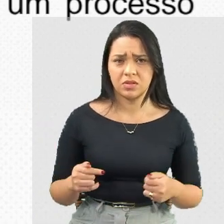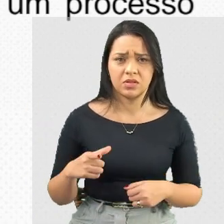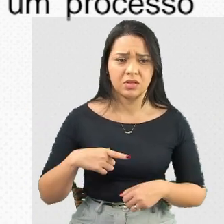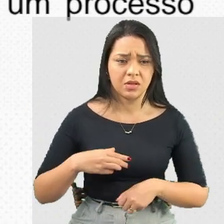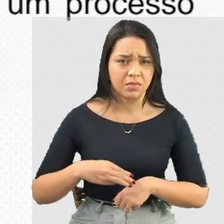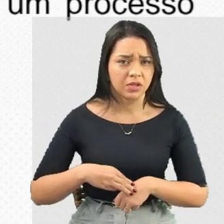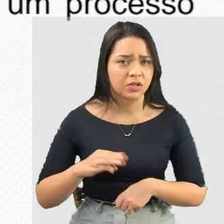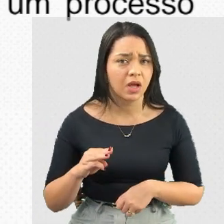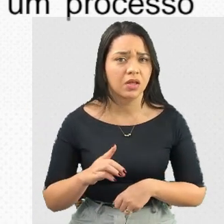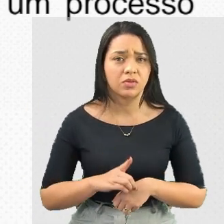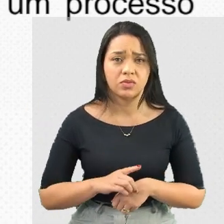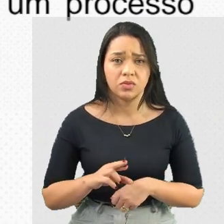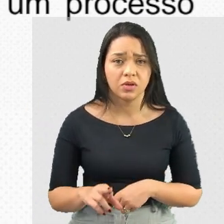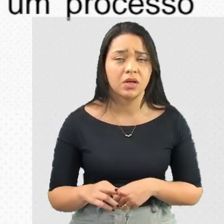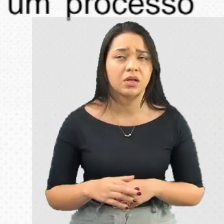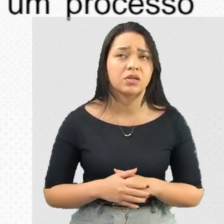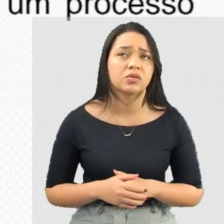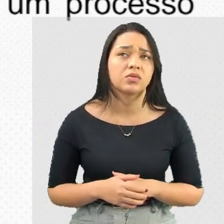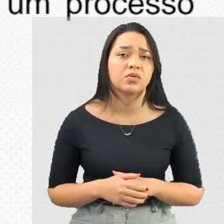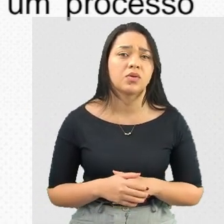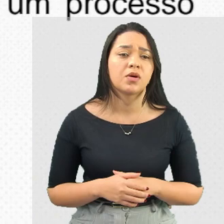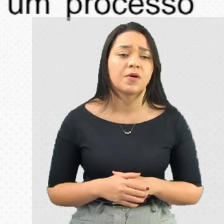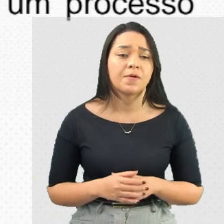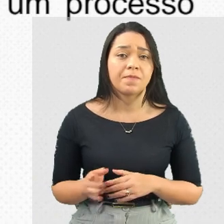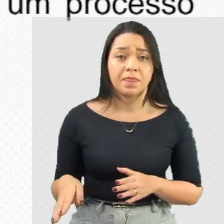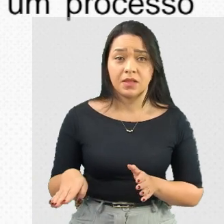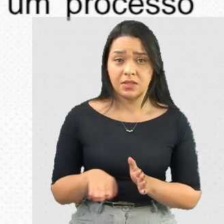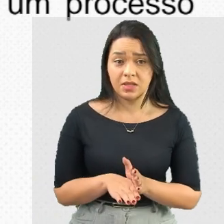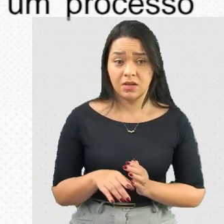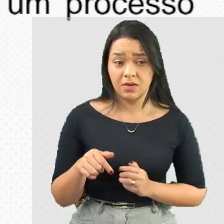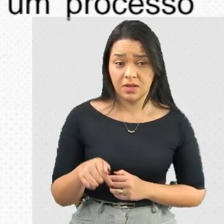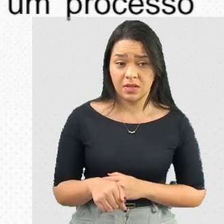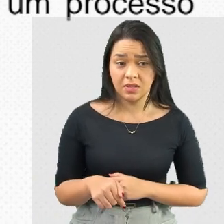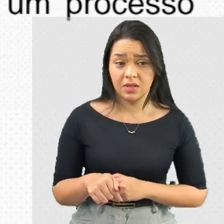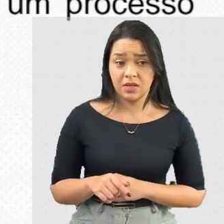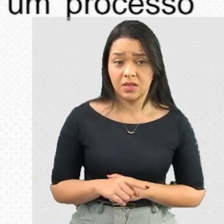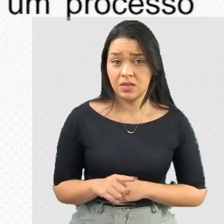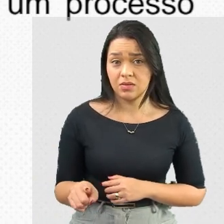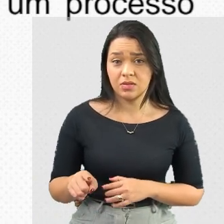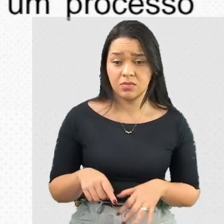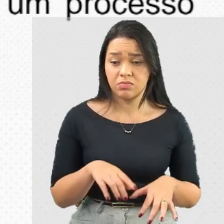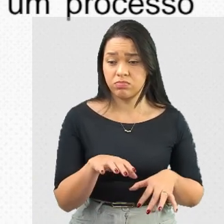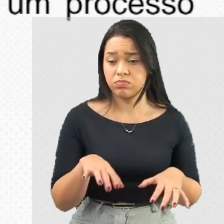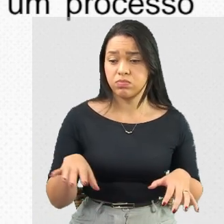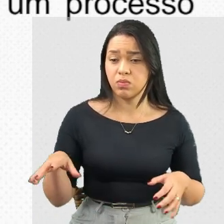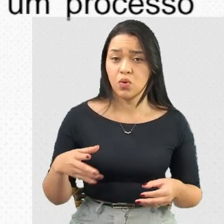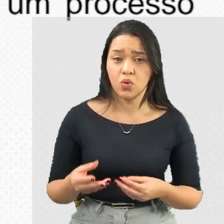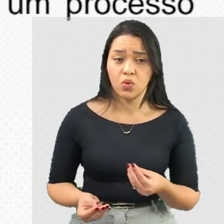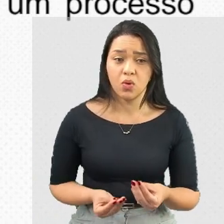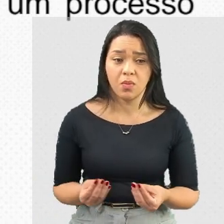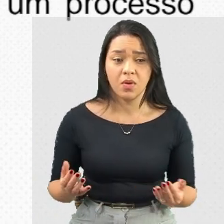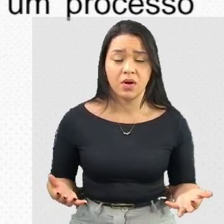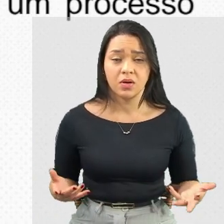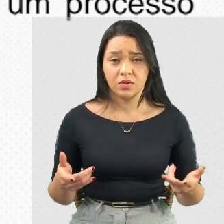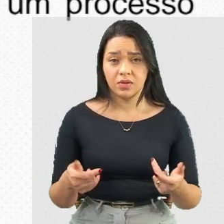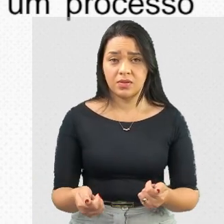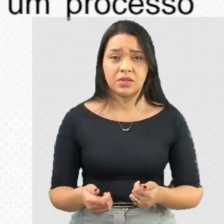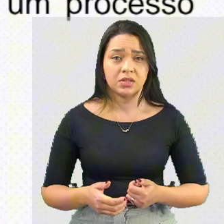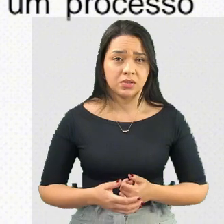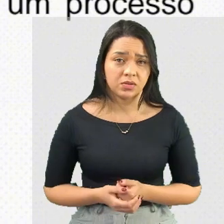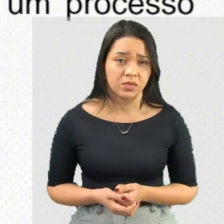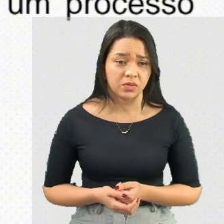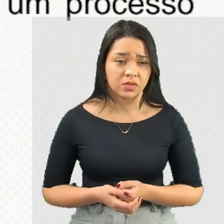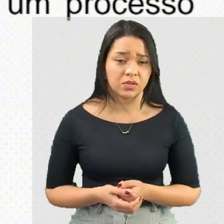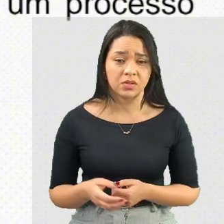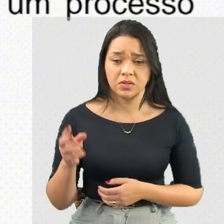mestrado, doutorado, né? Chegam aqui, não são reposicionadas conforme as suas qualificações.